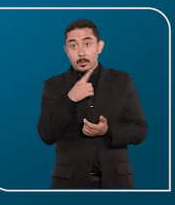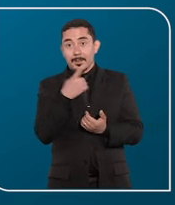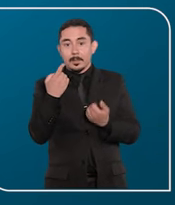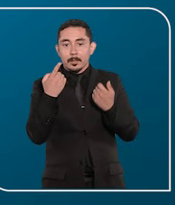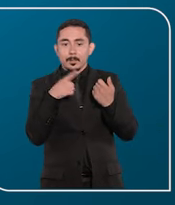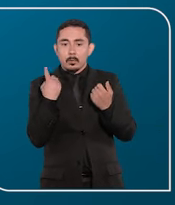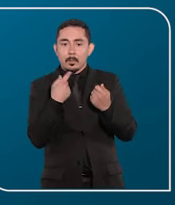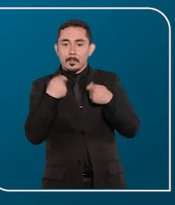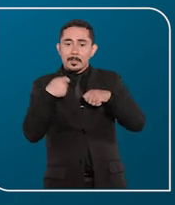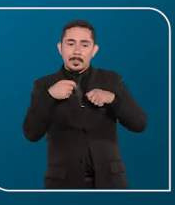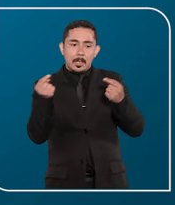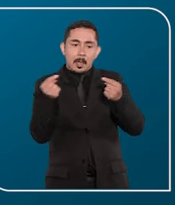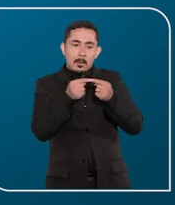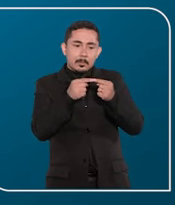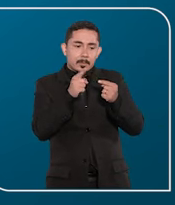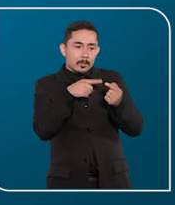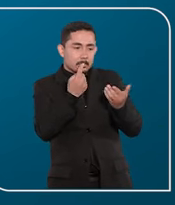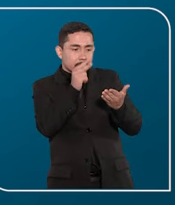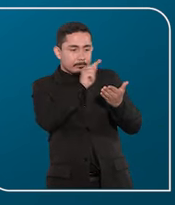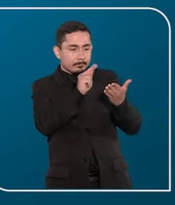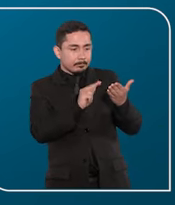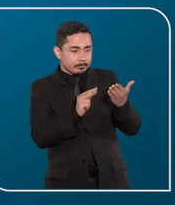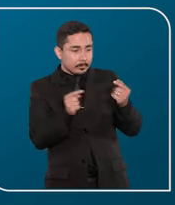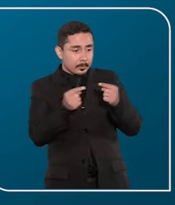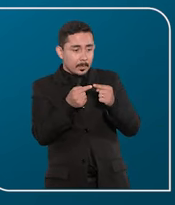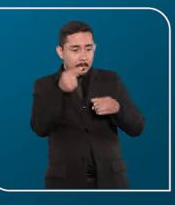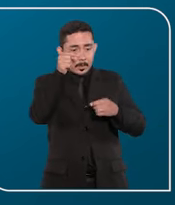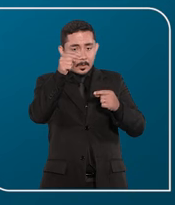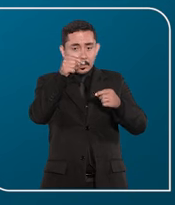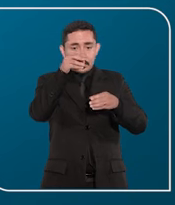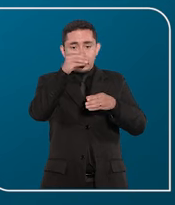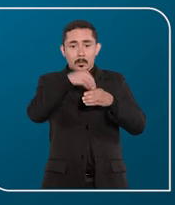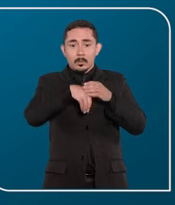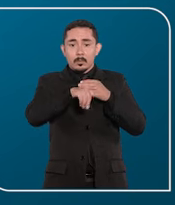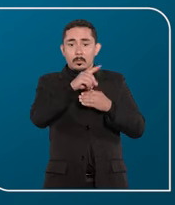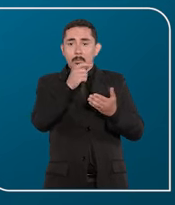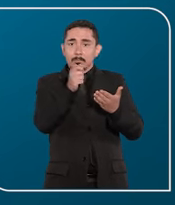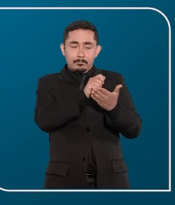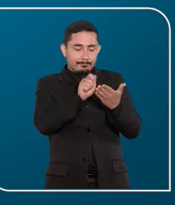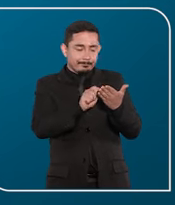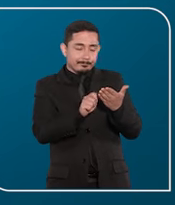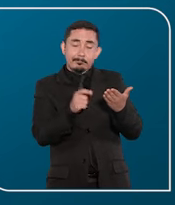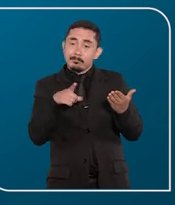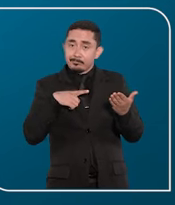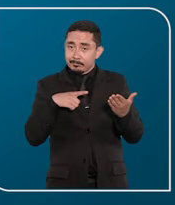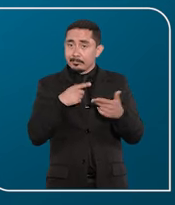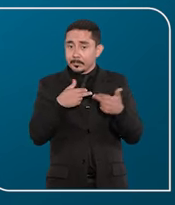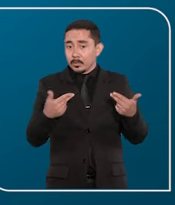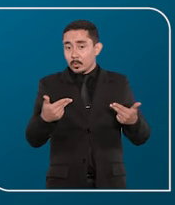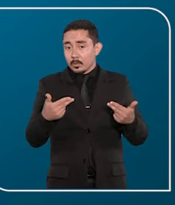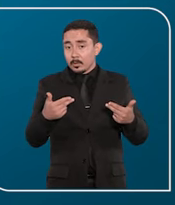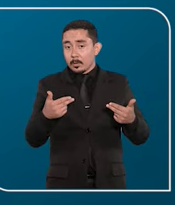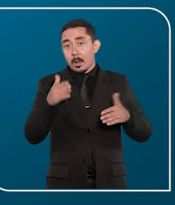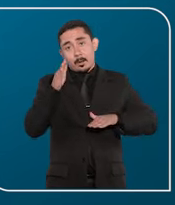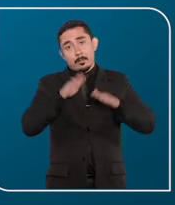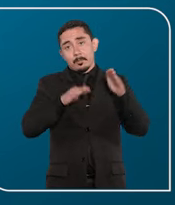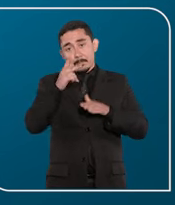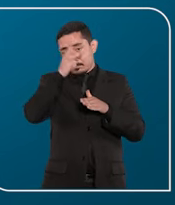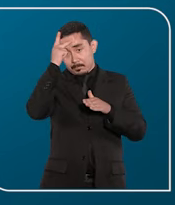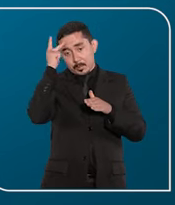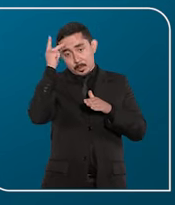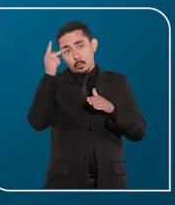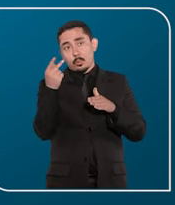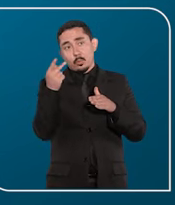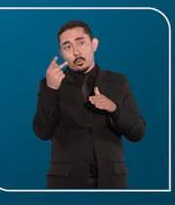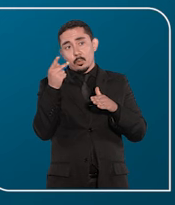aplicar aquilo que a gente lê e está dentro do caderninho, e que muitas vezes a gente sabe que as pessoas, enfim, as autoridades